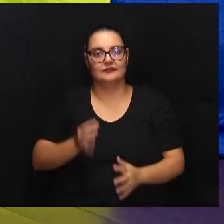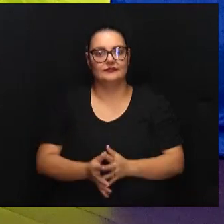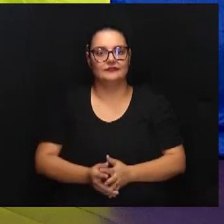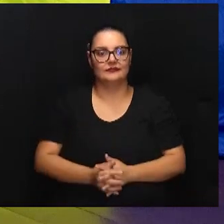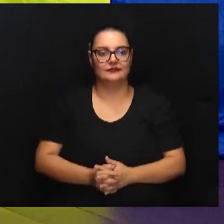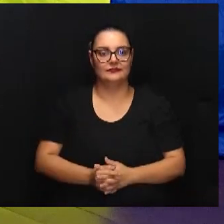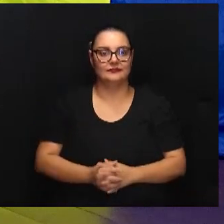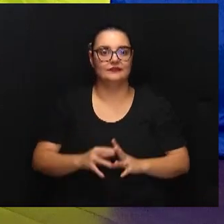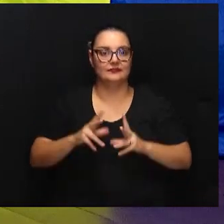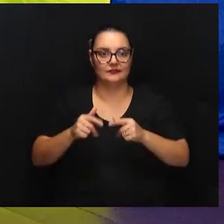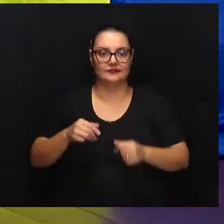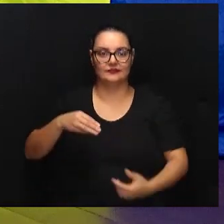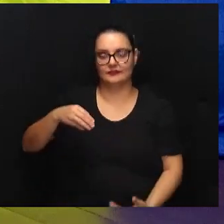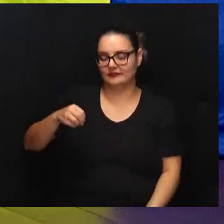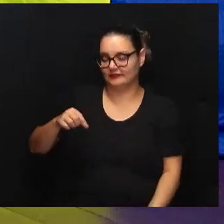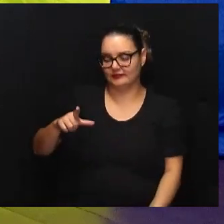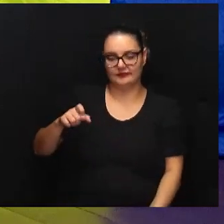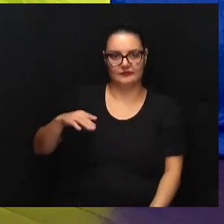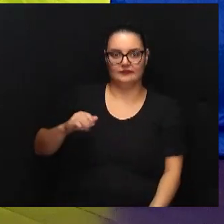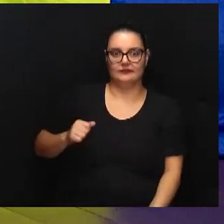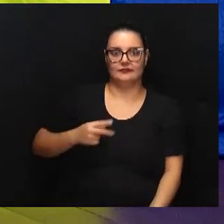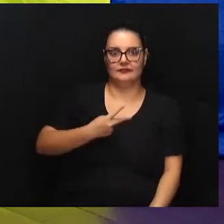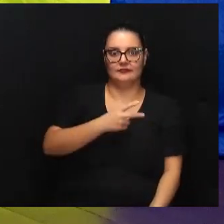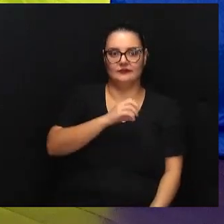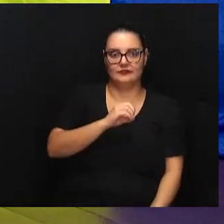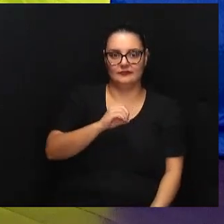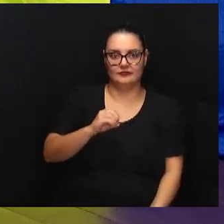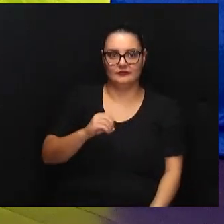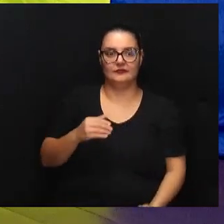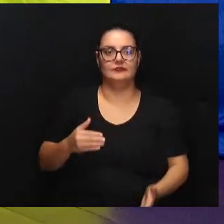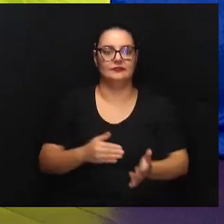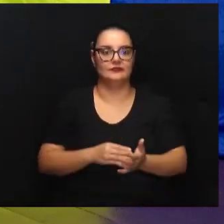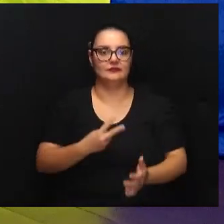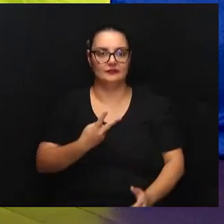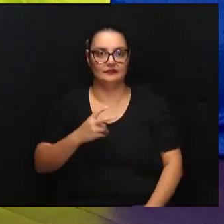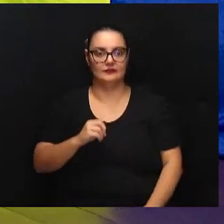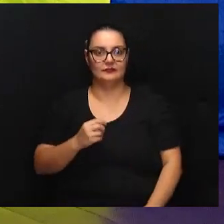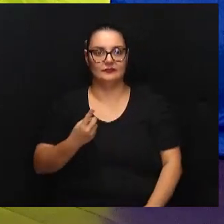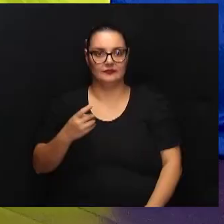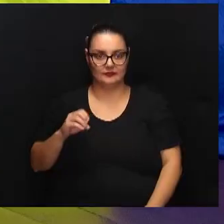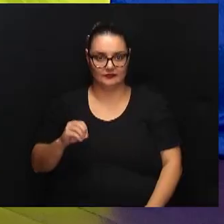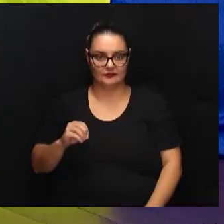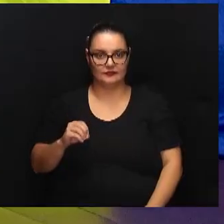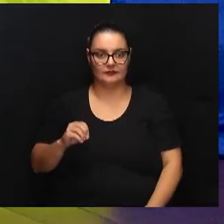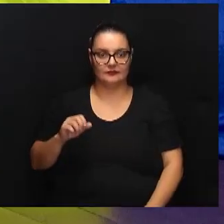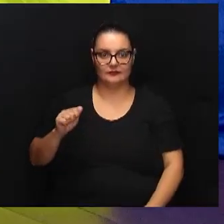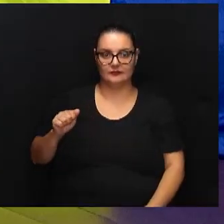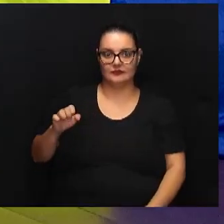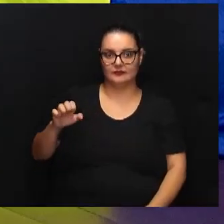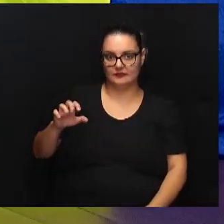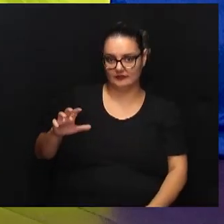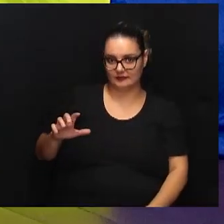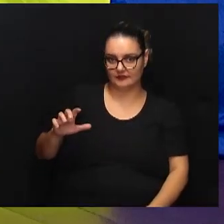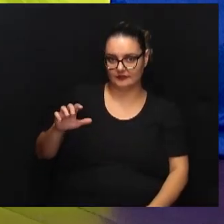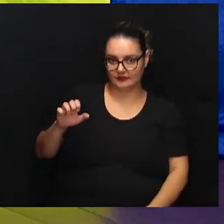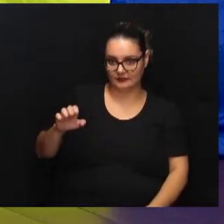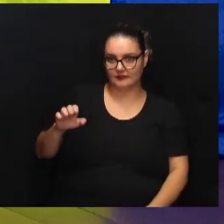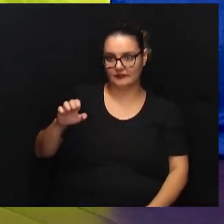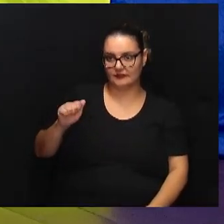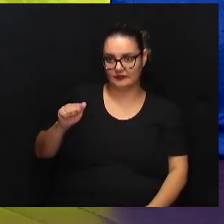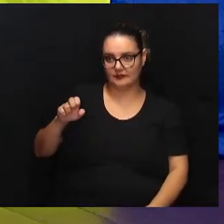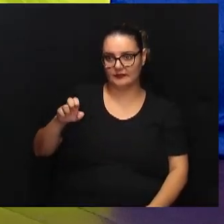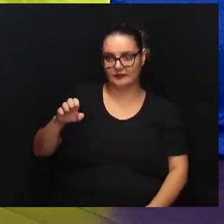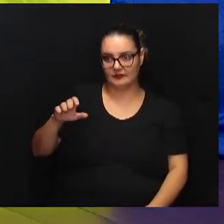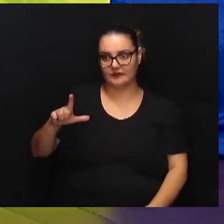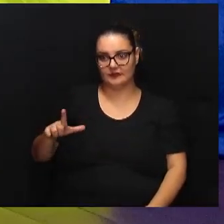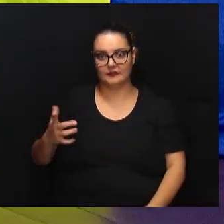da memória. A gente doou tudo que era do Moleca, que durou de 2000 a 2010, para o AEL,